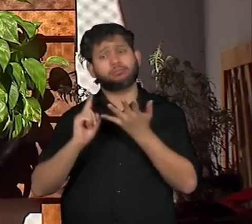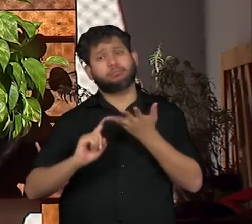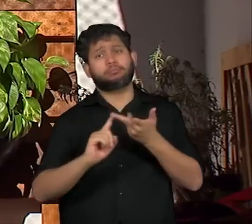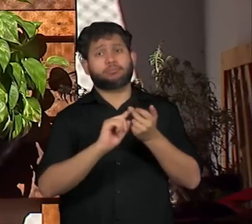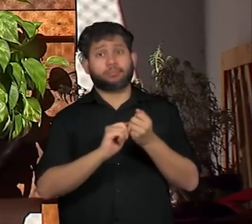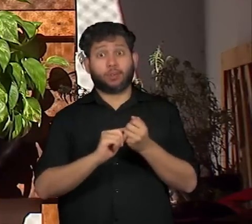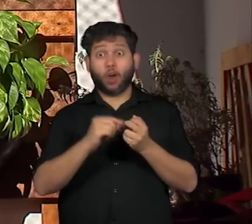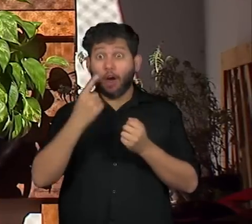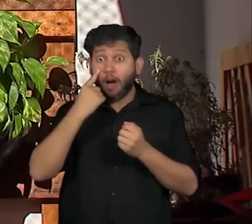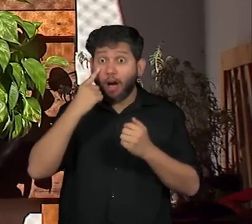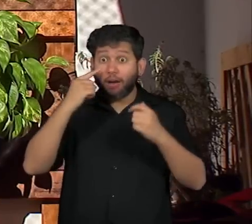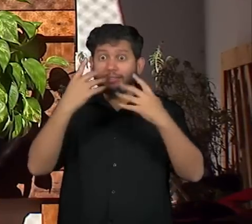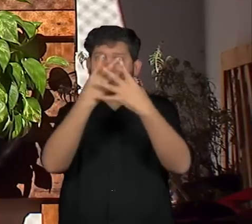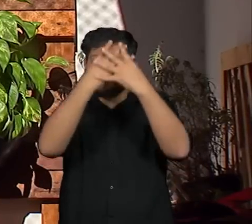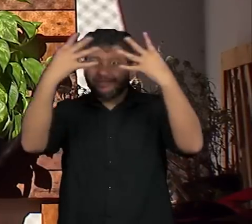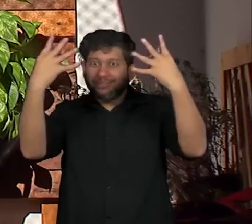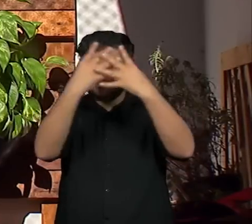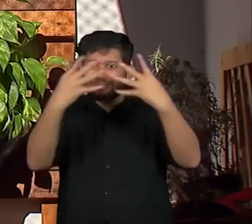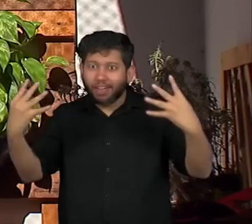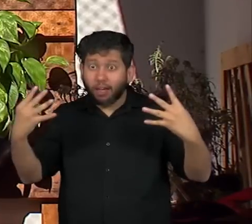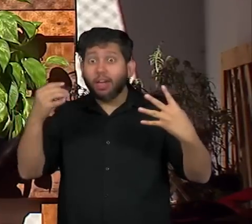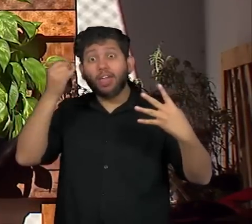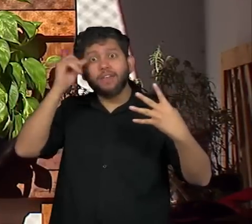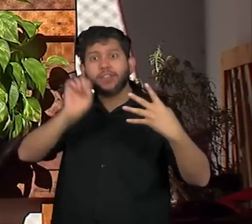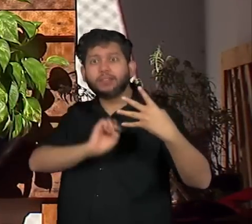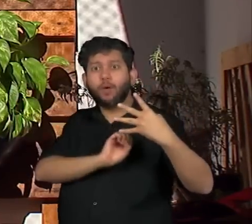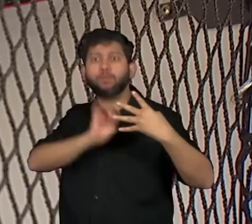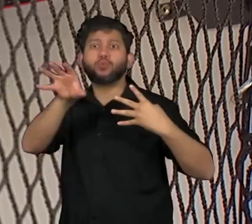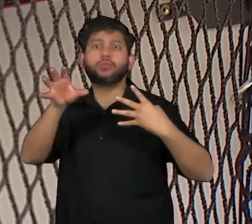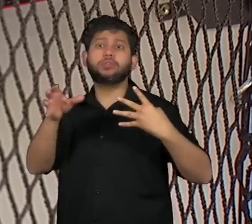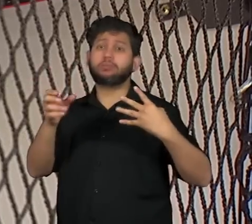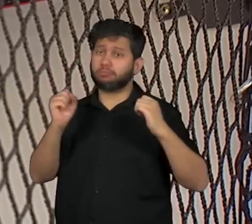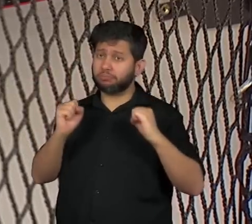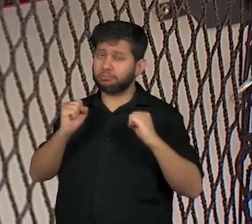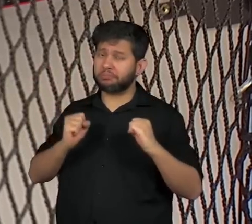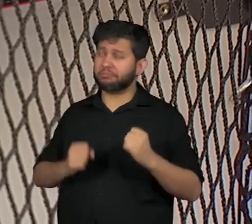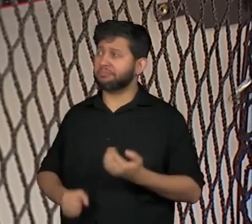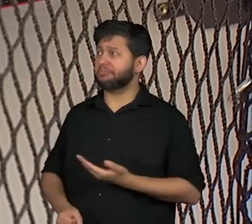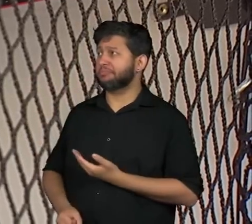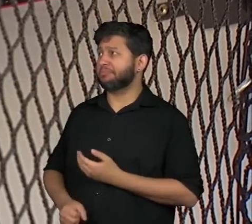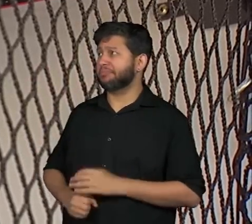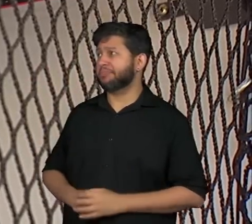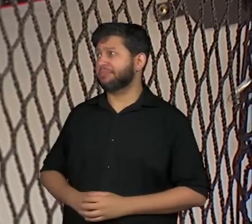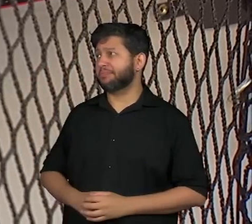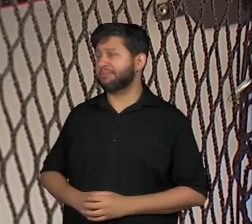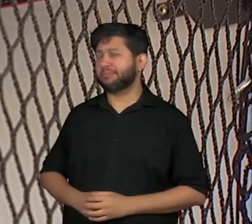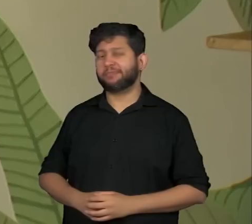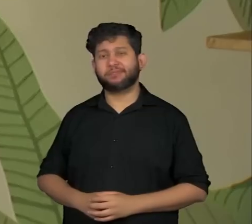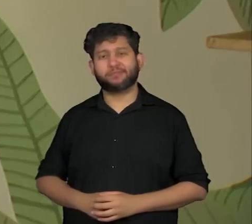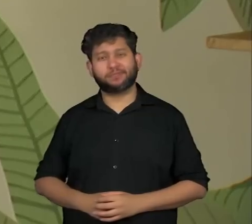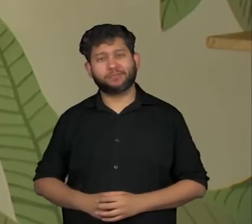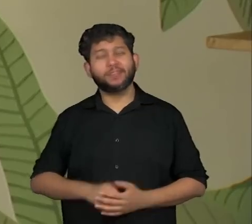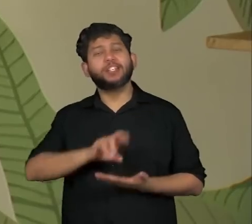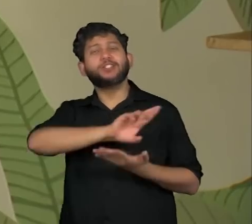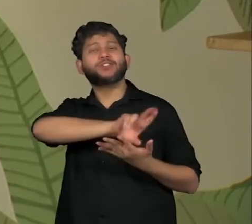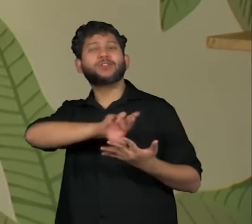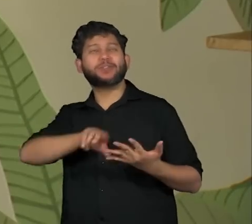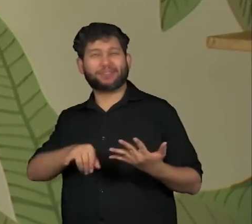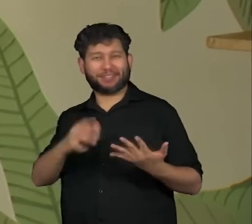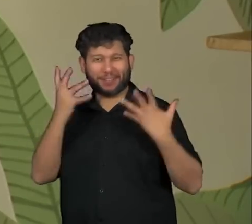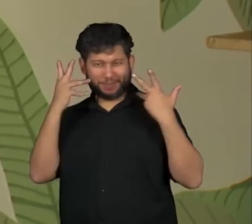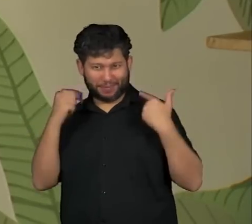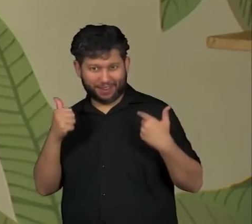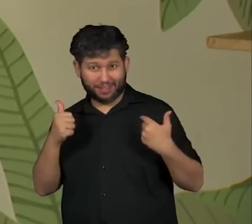Muros e tetos são telados para evitar fugas. Vários animais que nós resgatamos são animais frutos